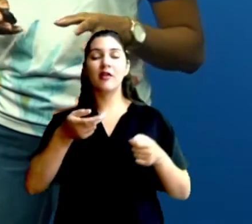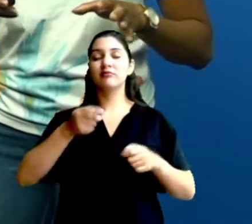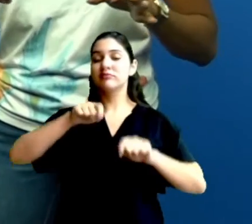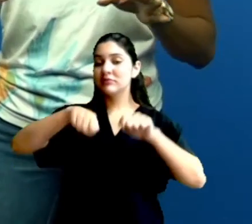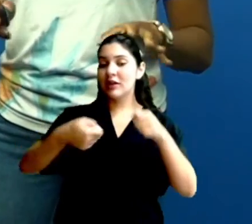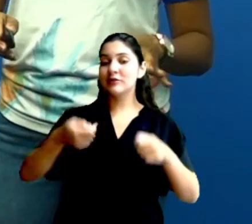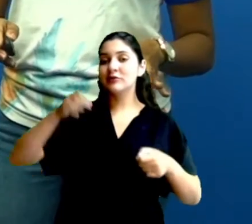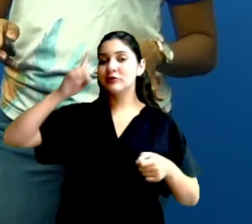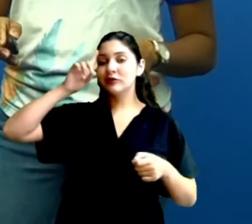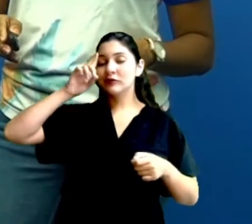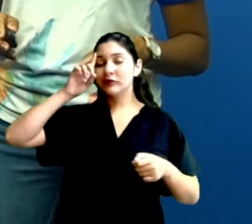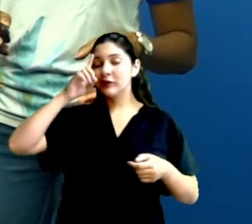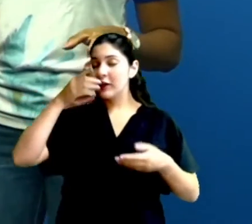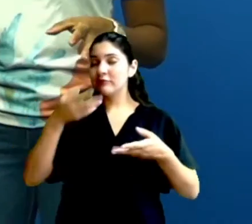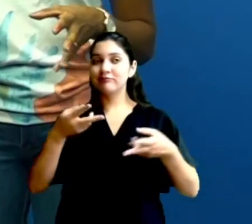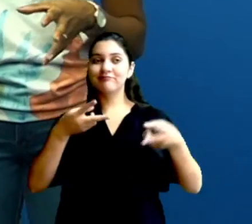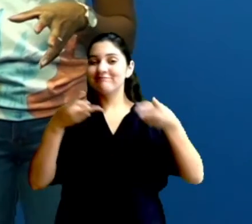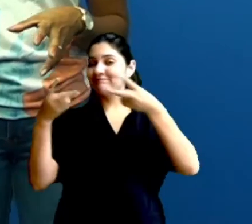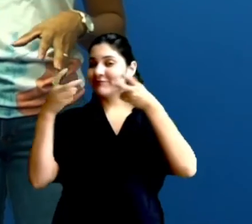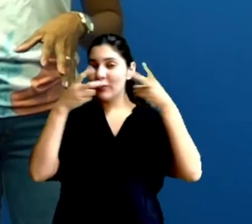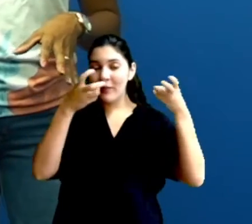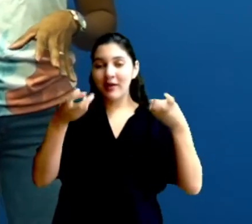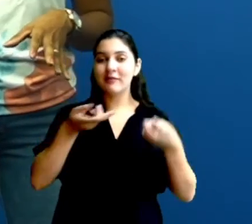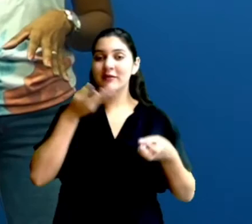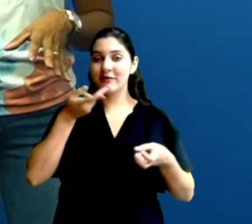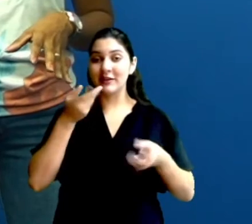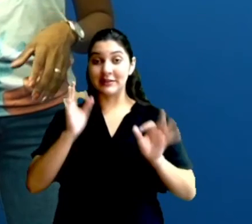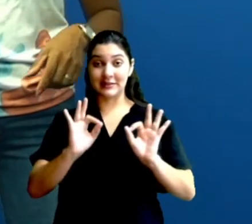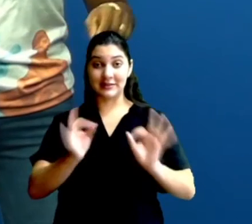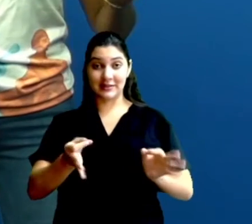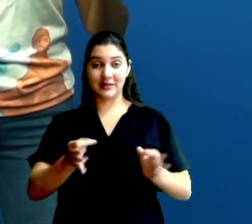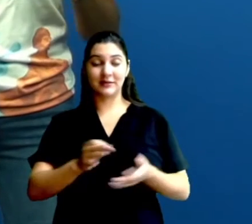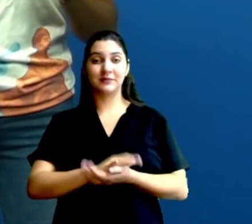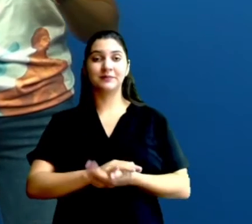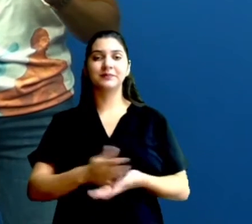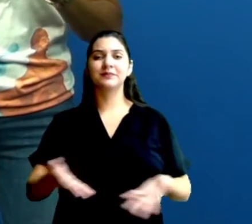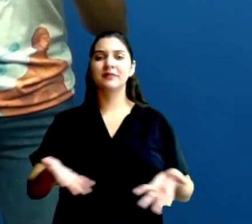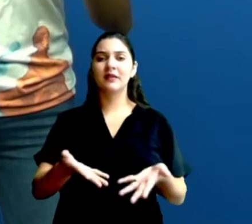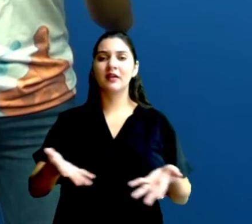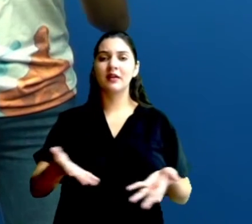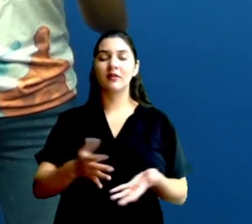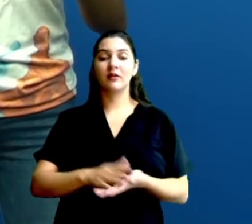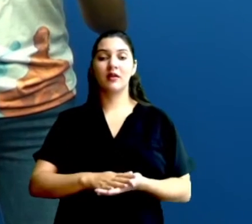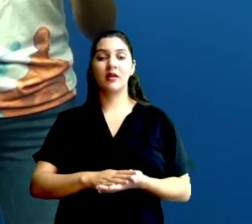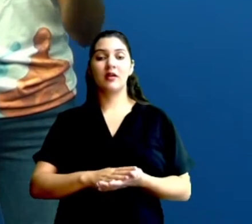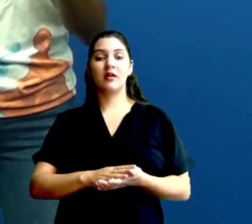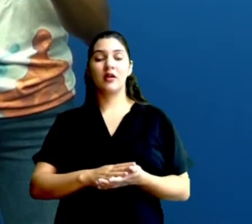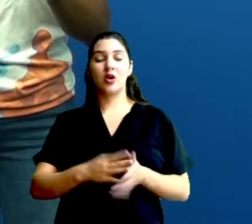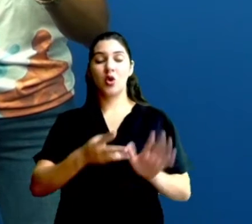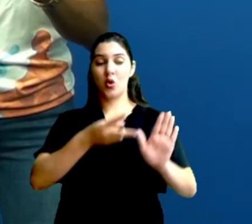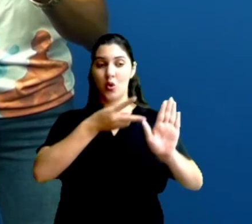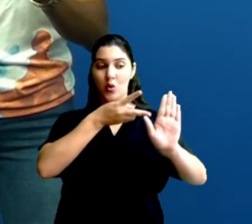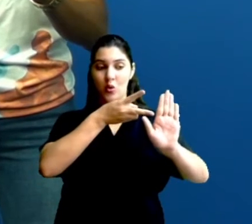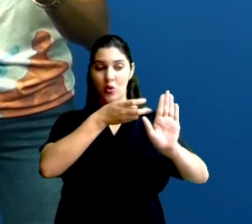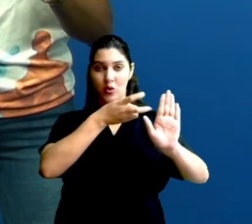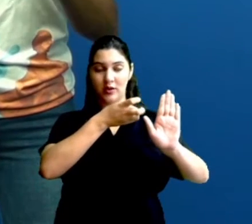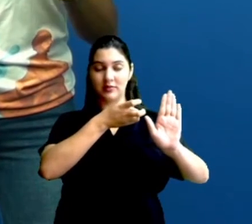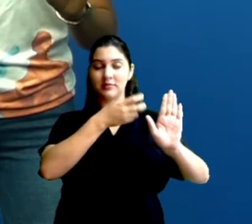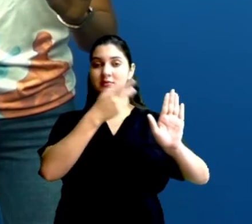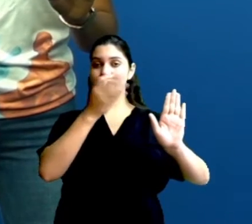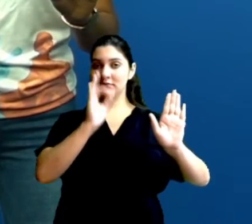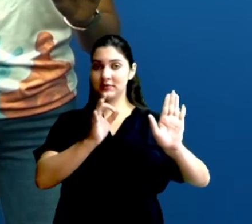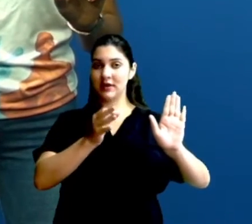os dias e nem percebe que você está falando, certo? Agora, conotação está aí, sentido